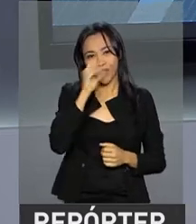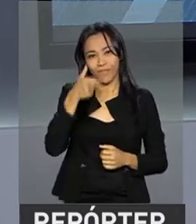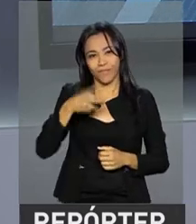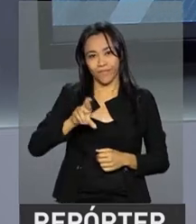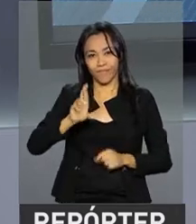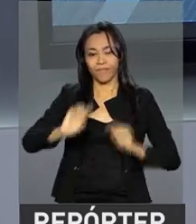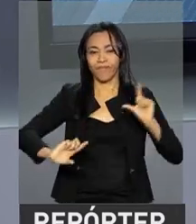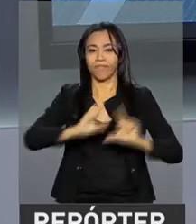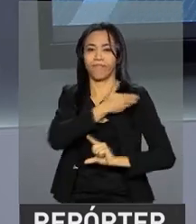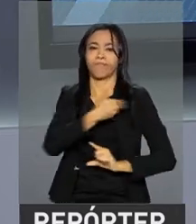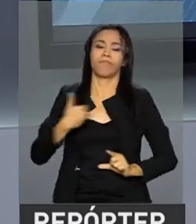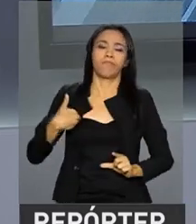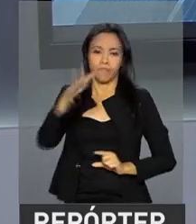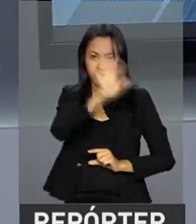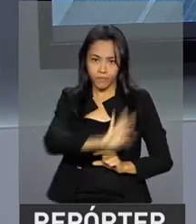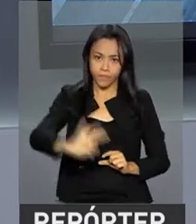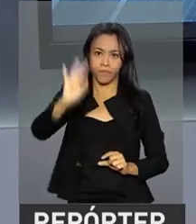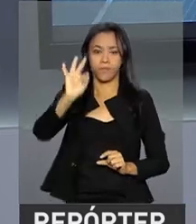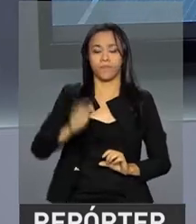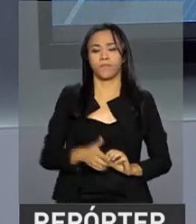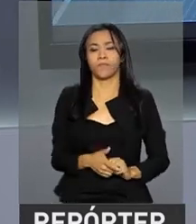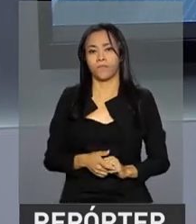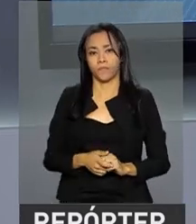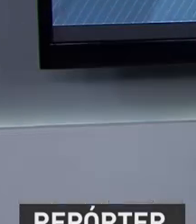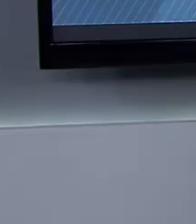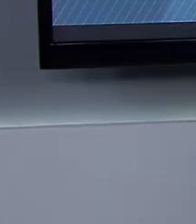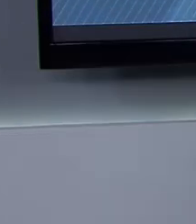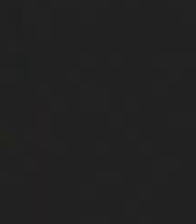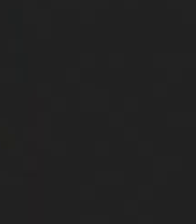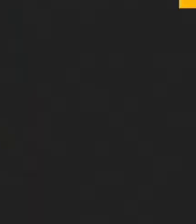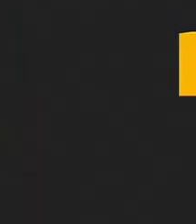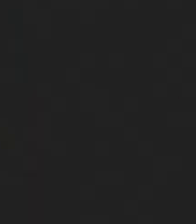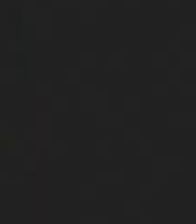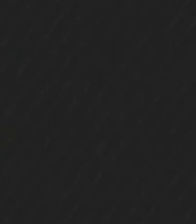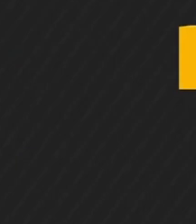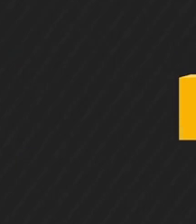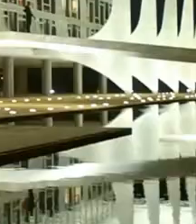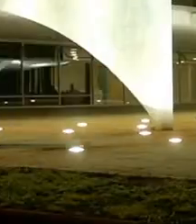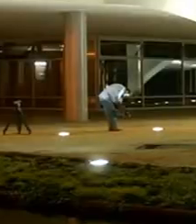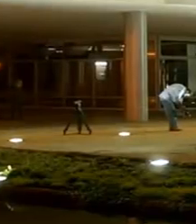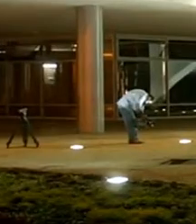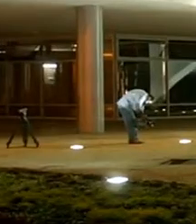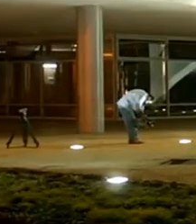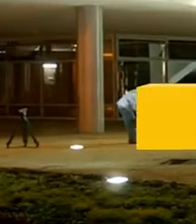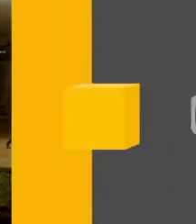com a gente na NBR, a TV do Governo Federal. Música.